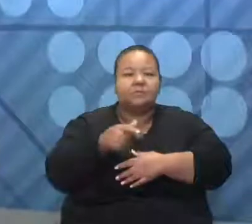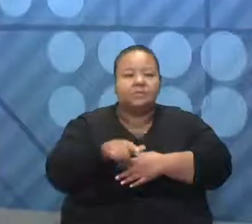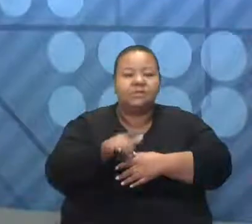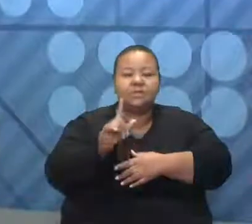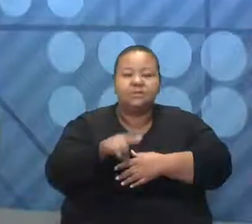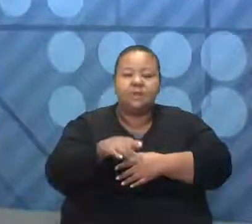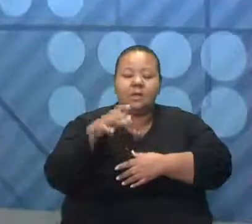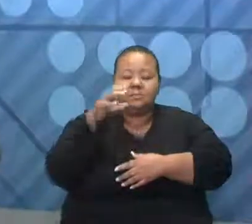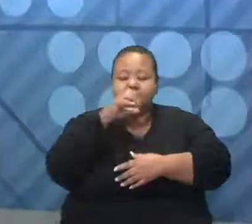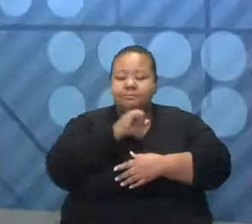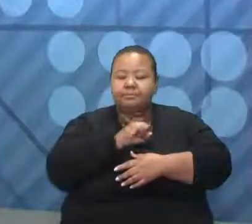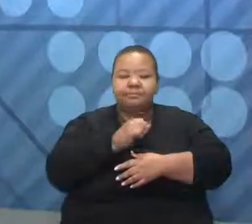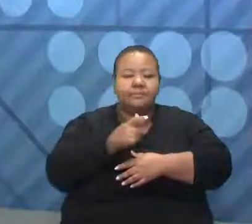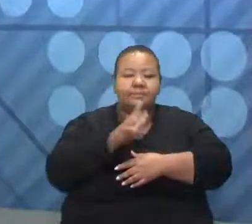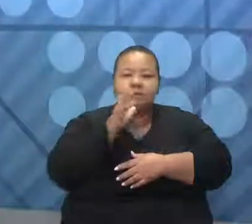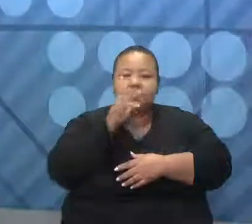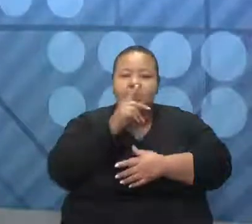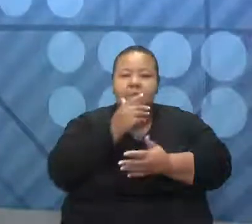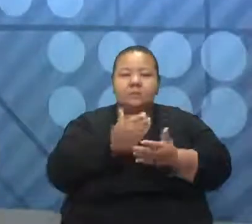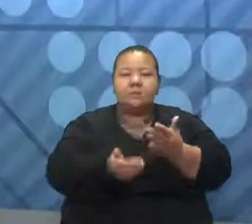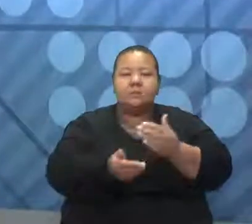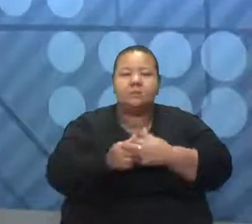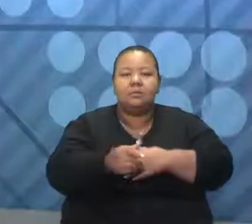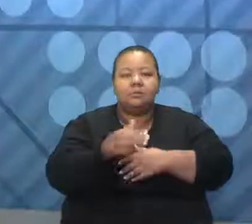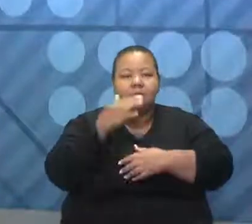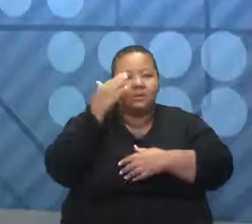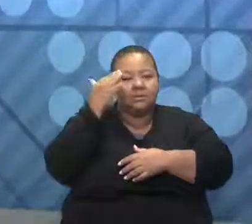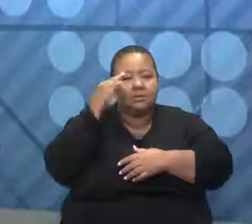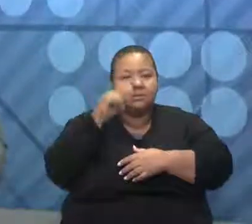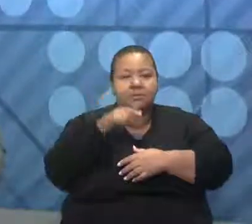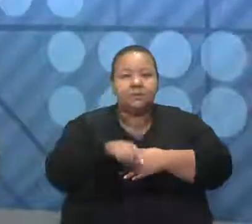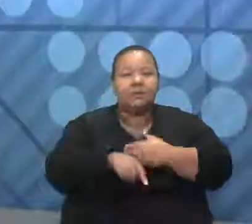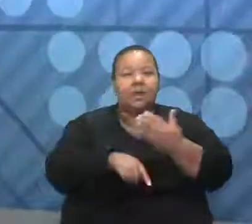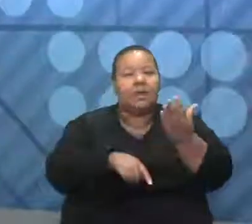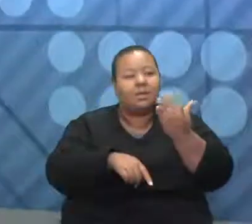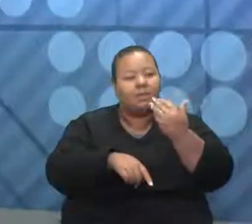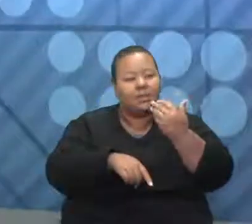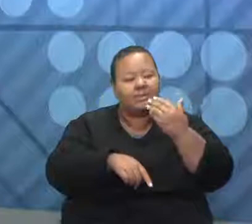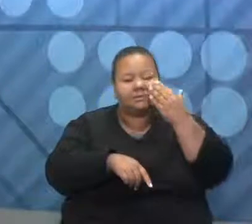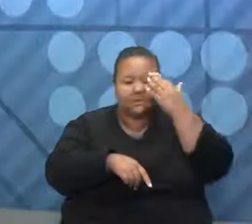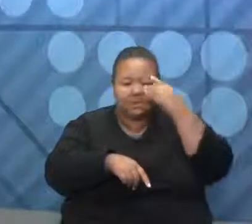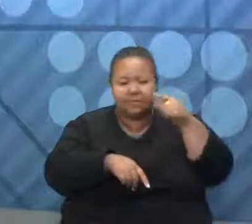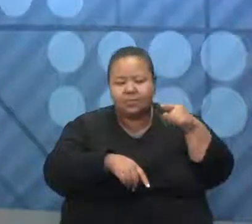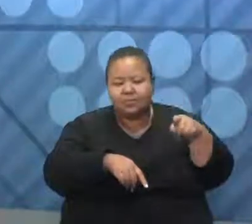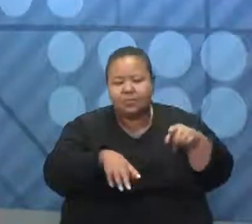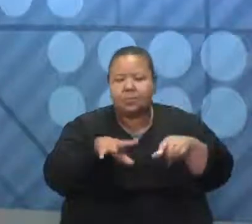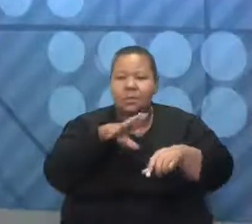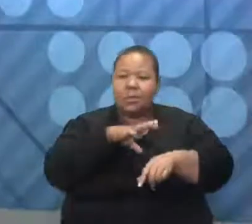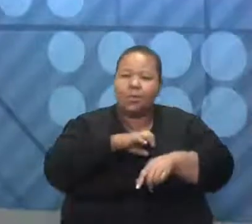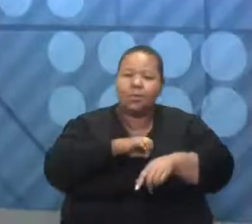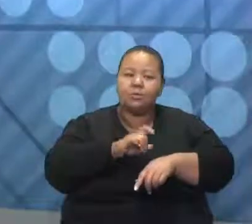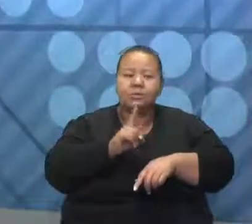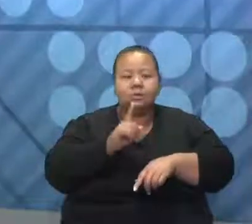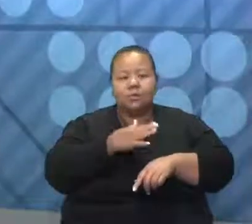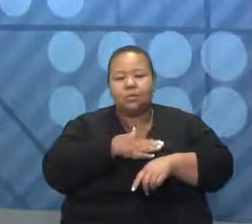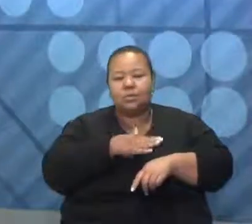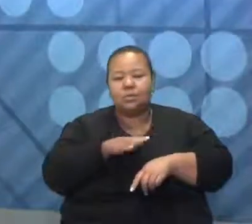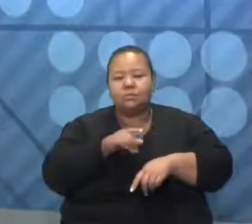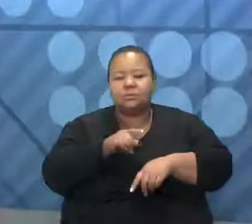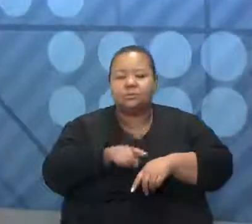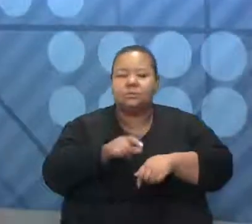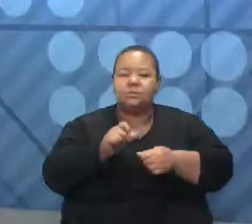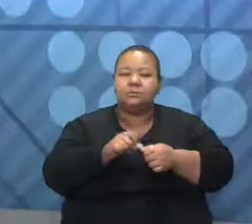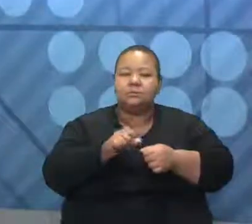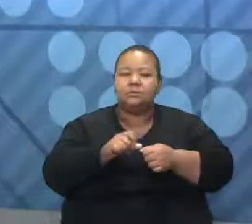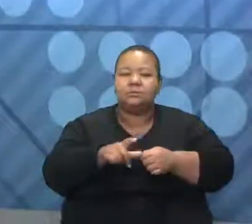ali no processo, porque a partir do seu perfil, ela fala assim, eu já sei, se for alimentação, o que ela mais gosta, o que ela não gosta. Então, isso faz